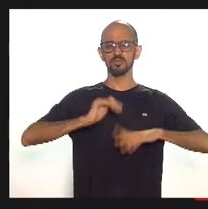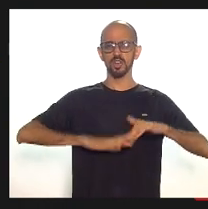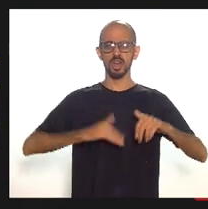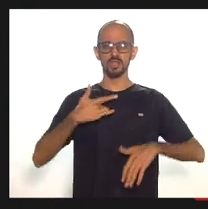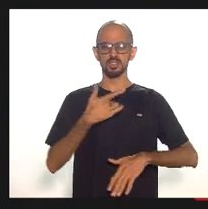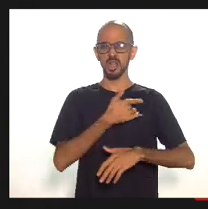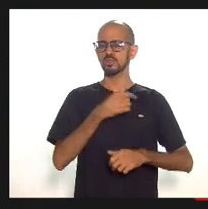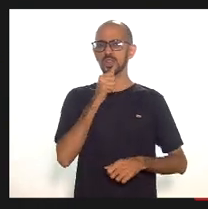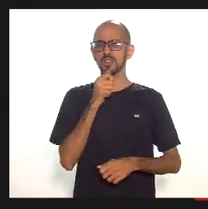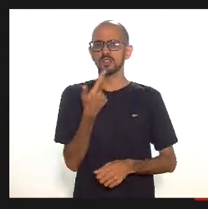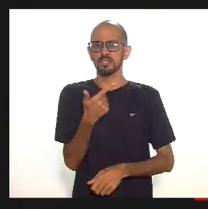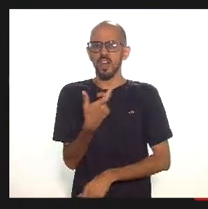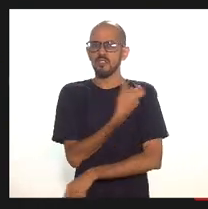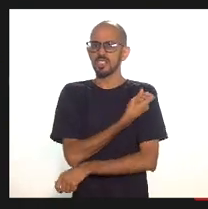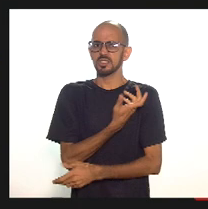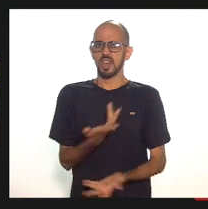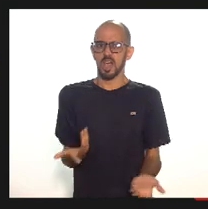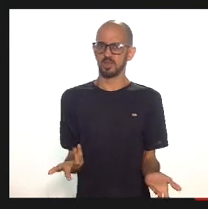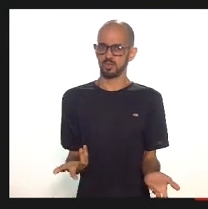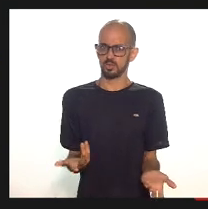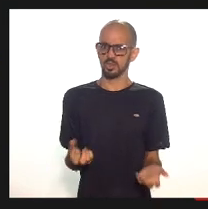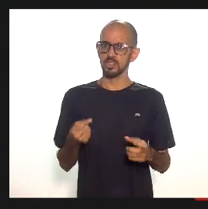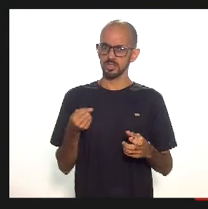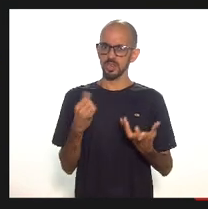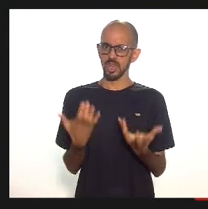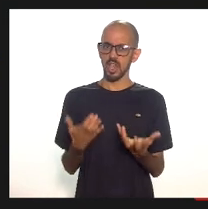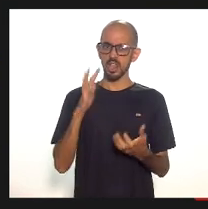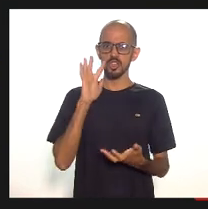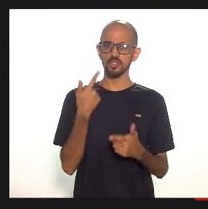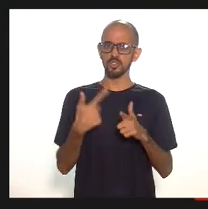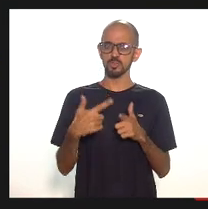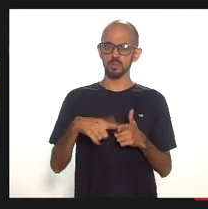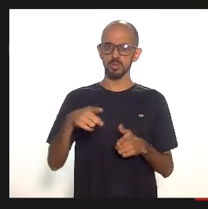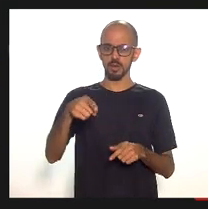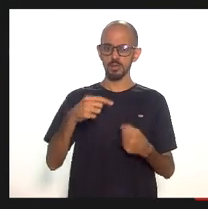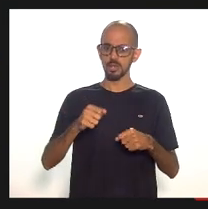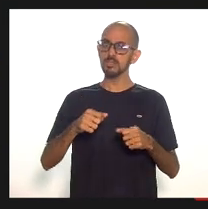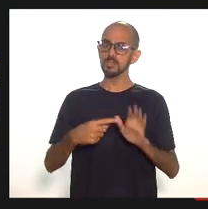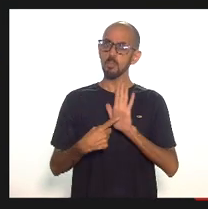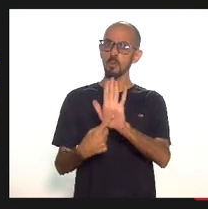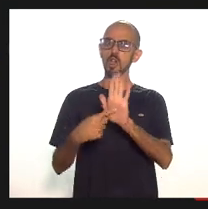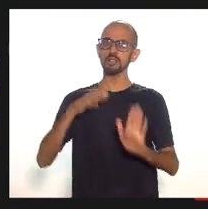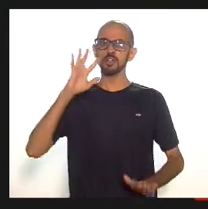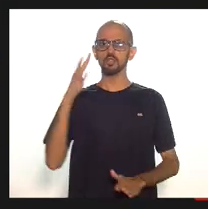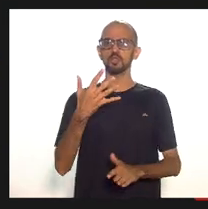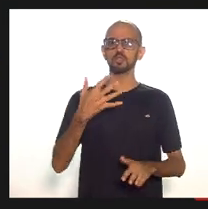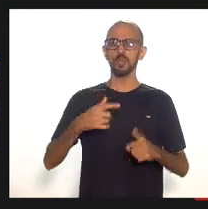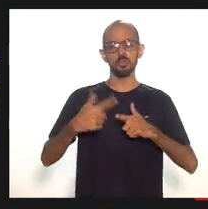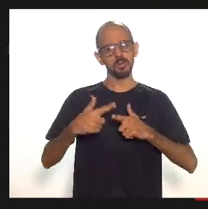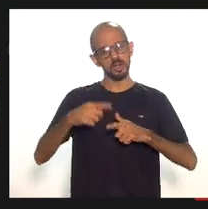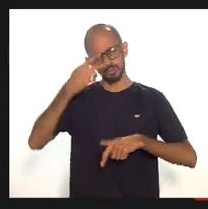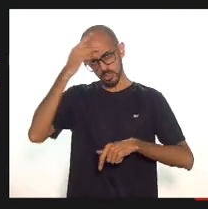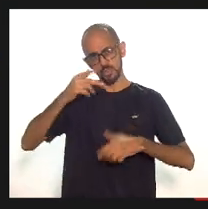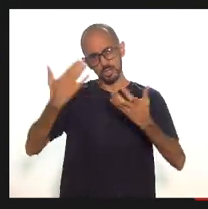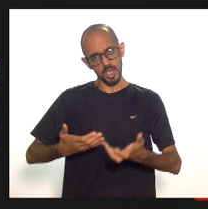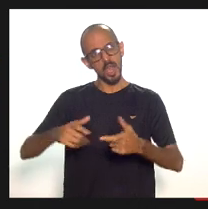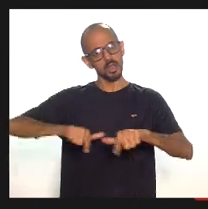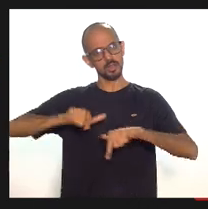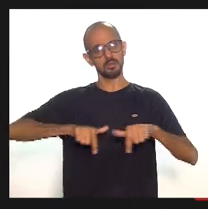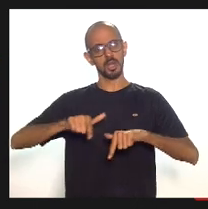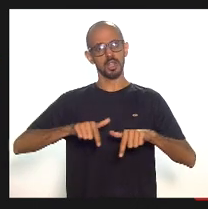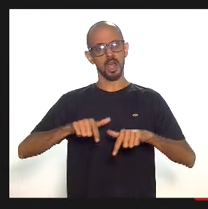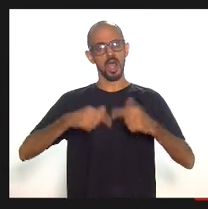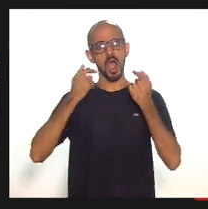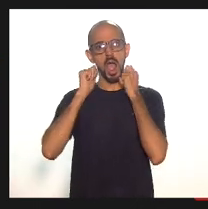foram vacinados? Se querem resolver os problemas, tem uma solução, porque as pessoas querem trabalhar. A